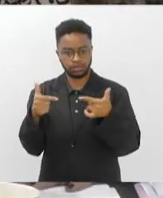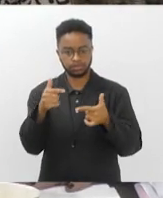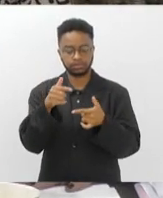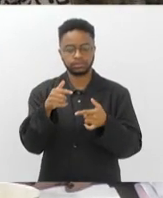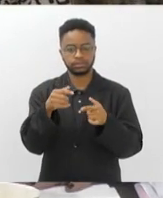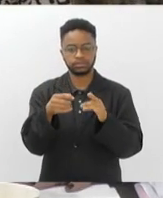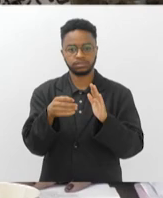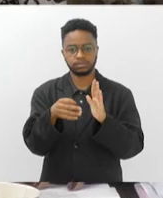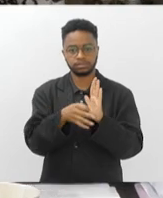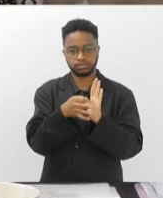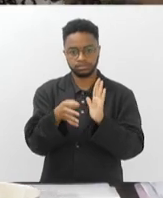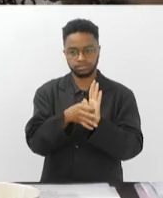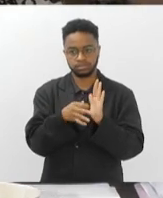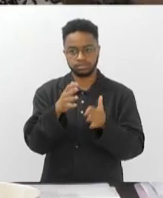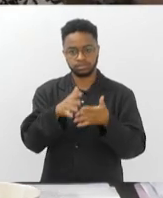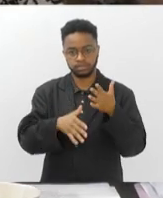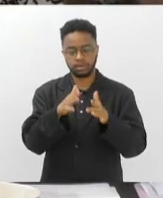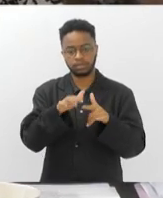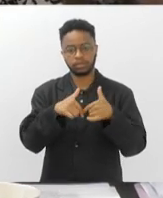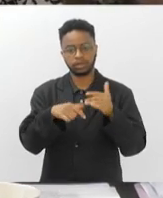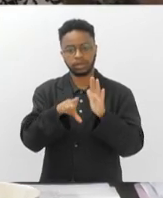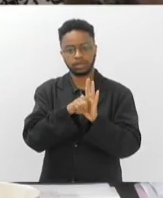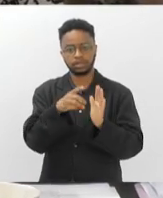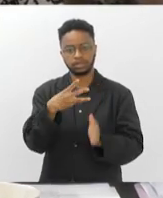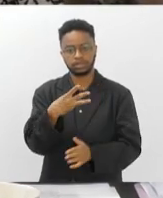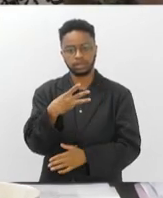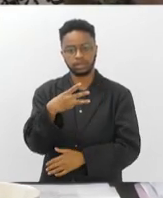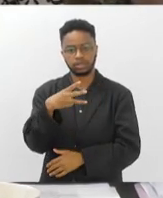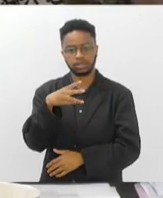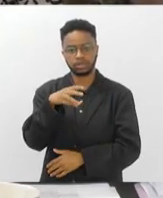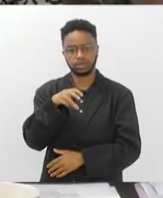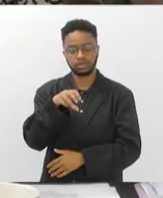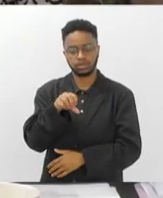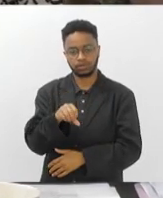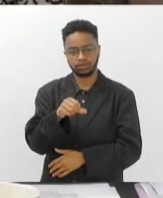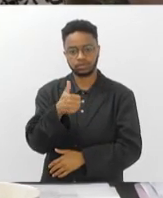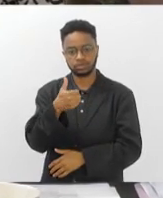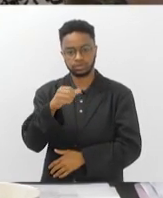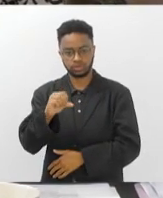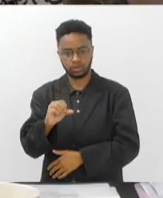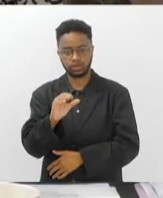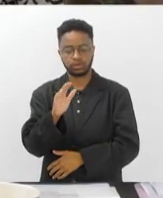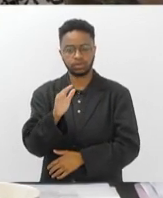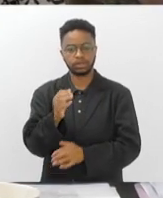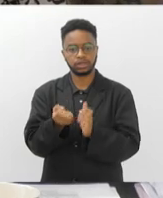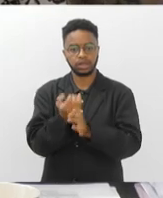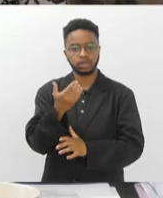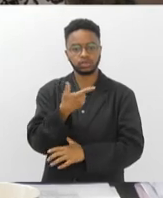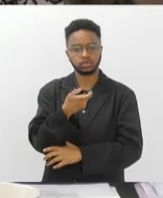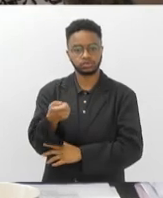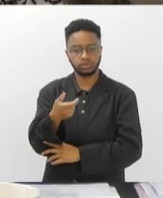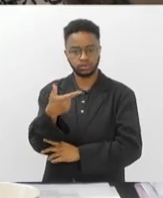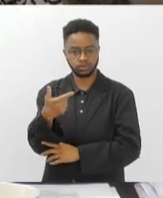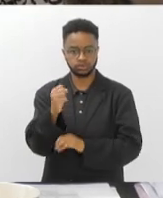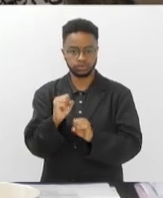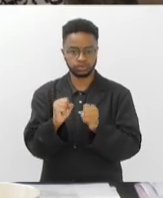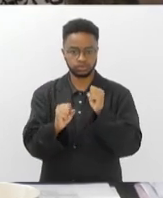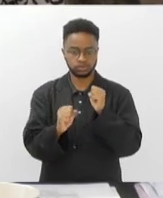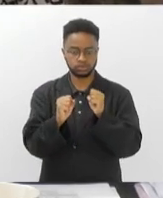prejudicabilidade face à lei número 3.900, de 19 de julho de 2002. Em discussão.